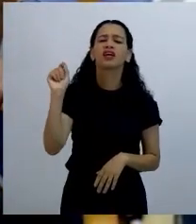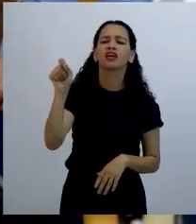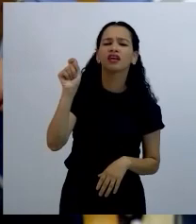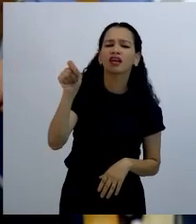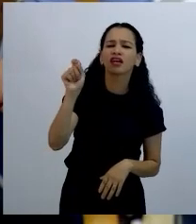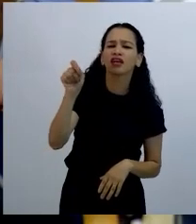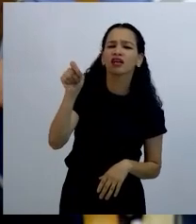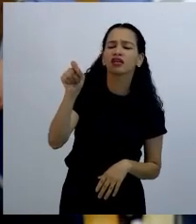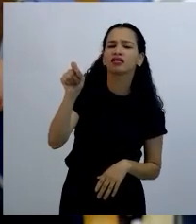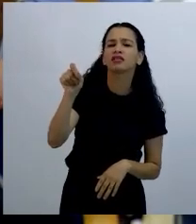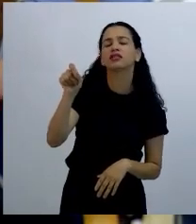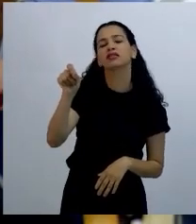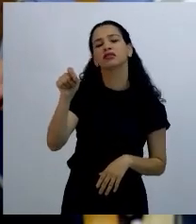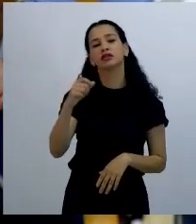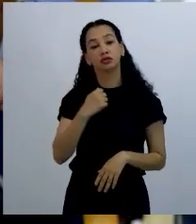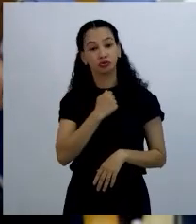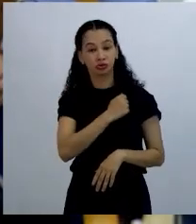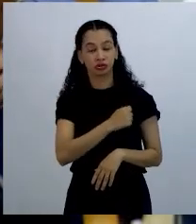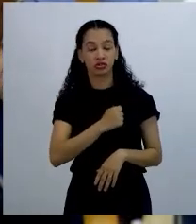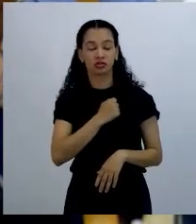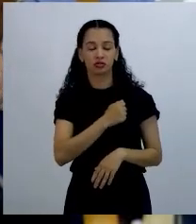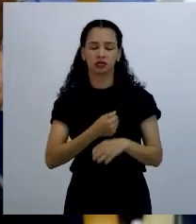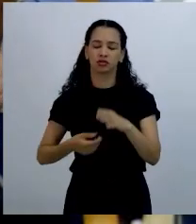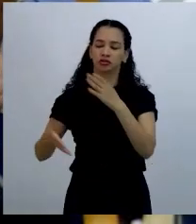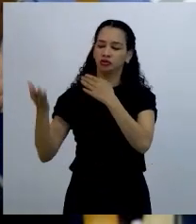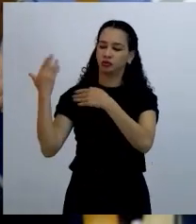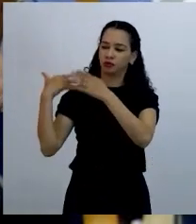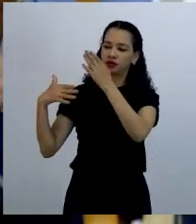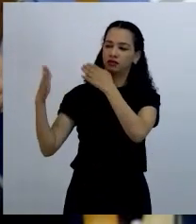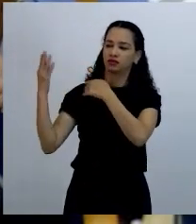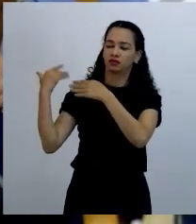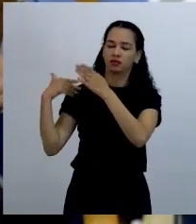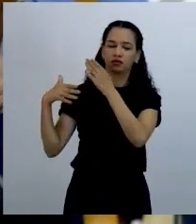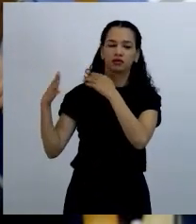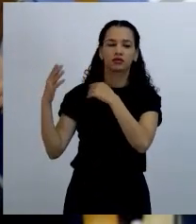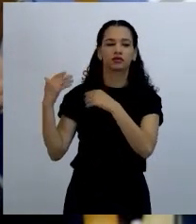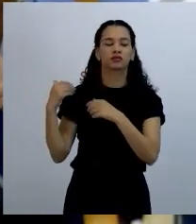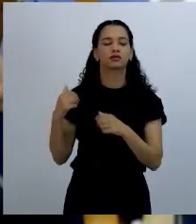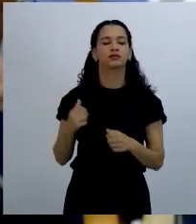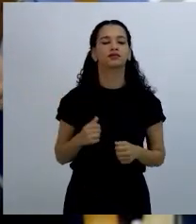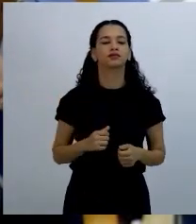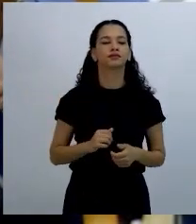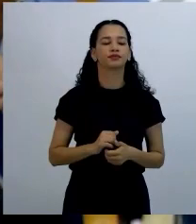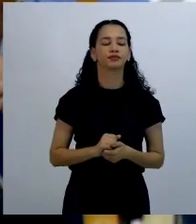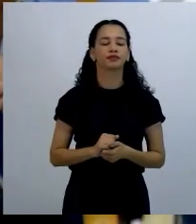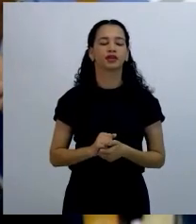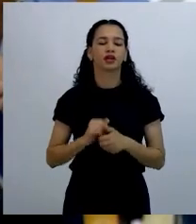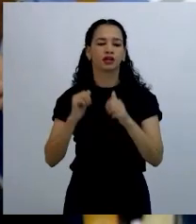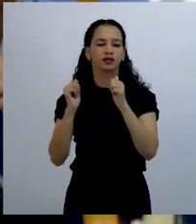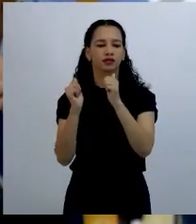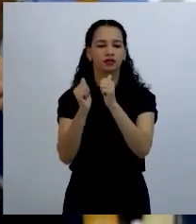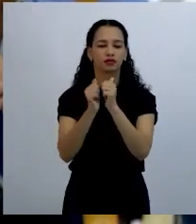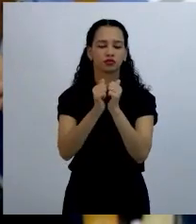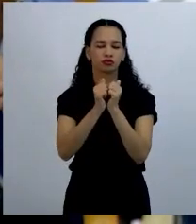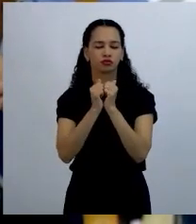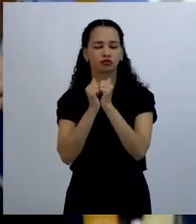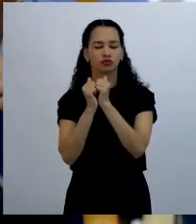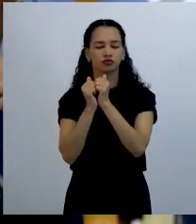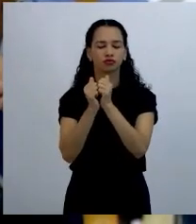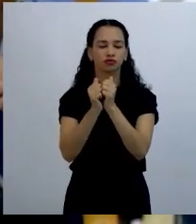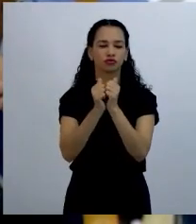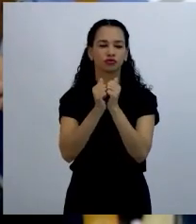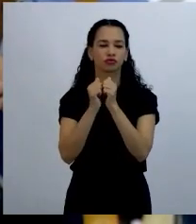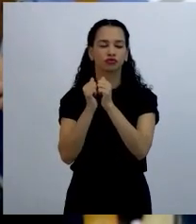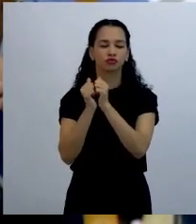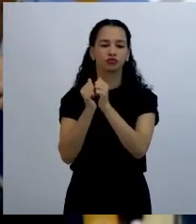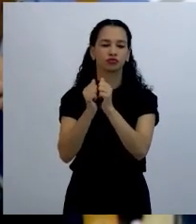na sua relação com seu senhor meu Deus que saudade pastor era um tempo em que eu me quebrantava na madrugada eu estava em